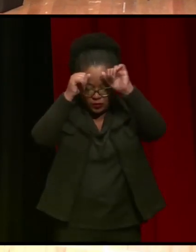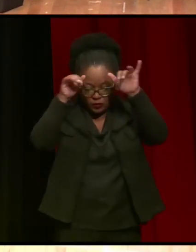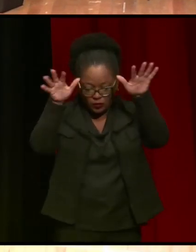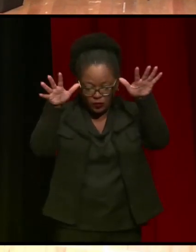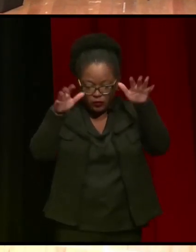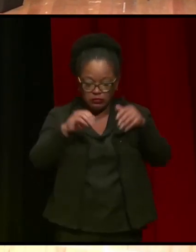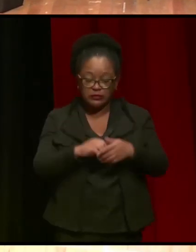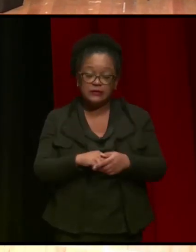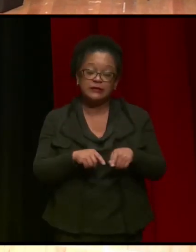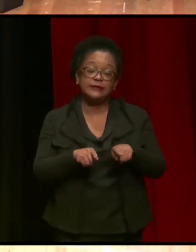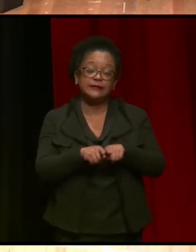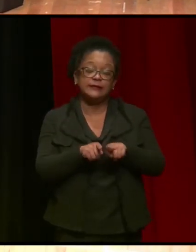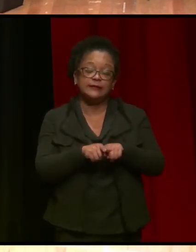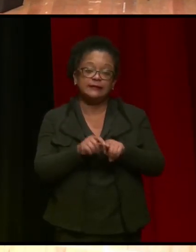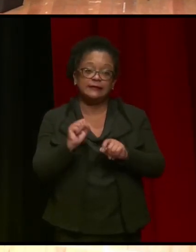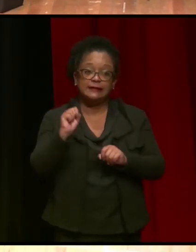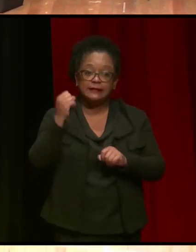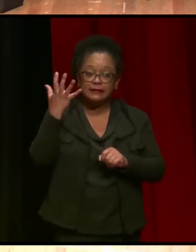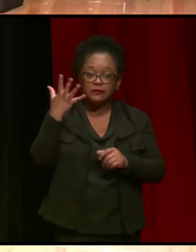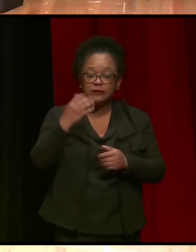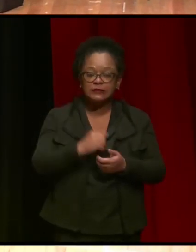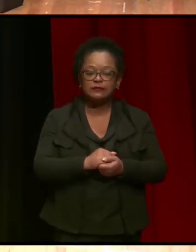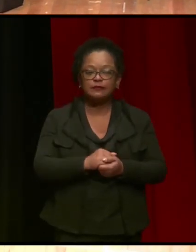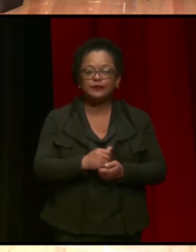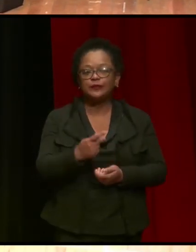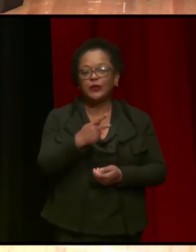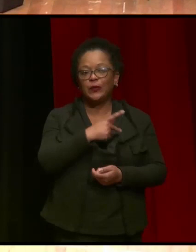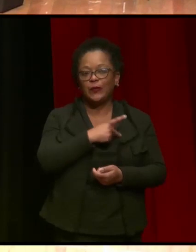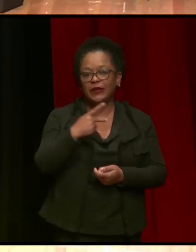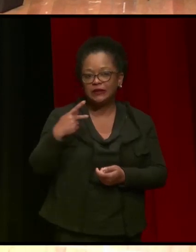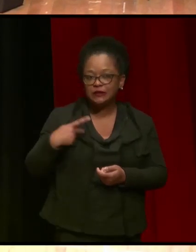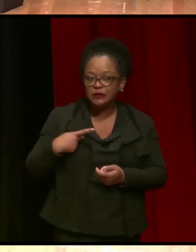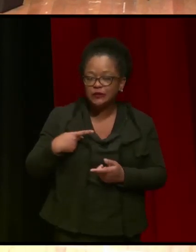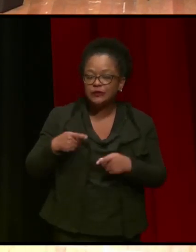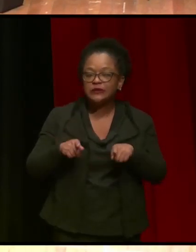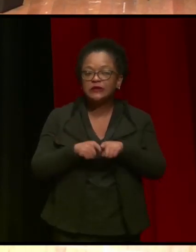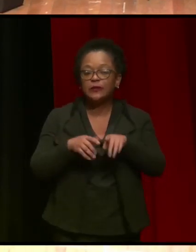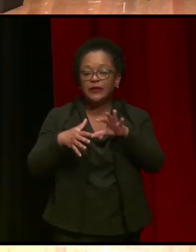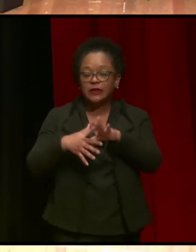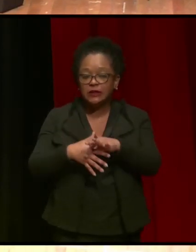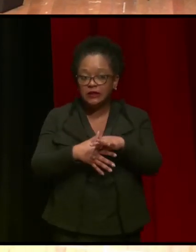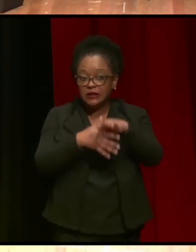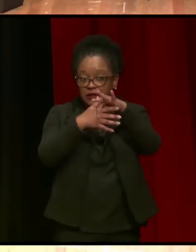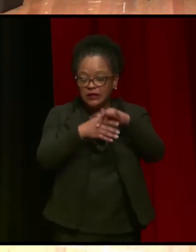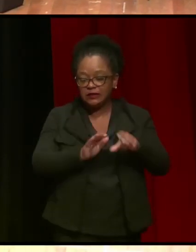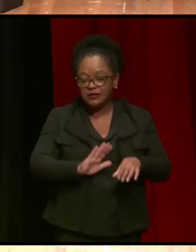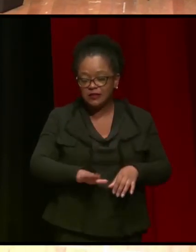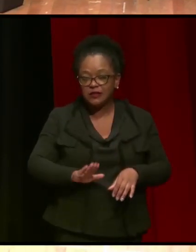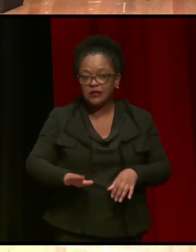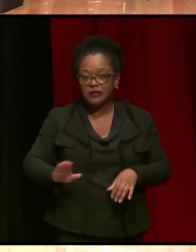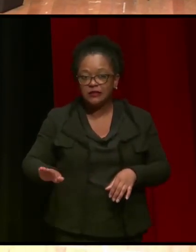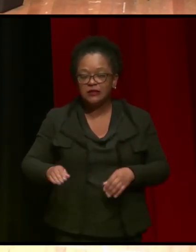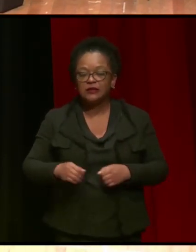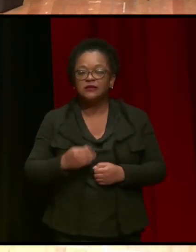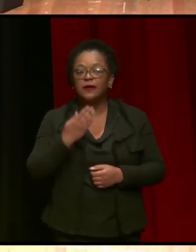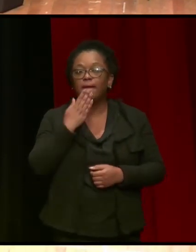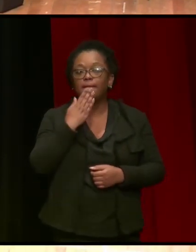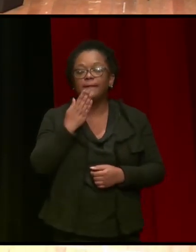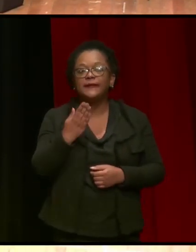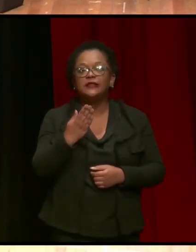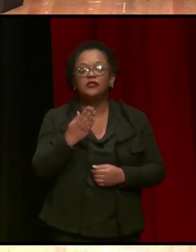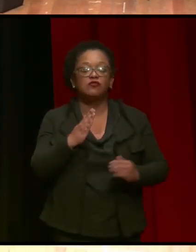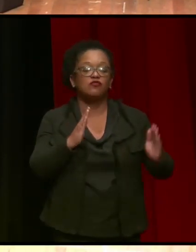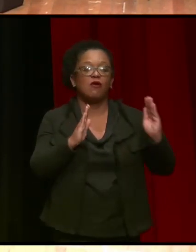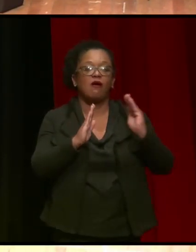pastor e o líder das crianças, né, da escola bíblica, da igreja que eu frequentava, pediu para deixar meu filho em casa.